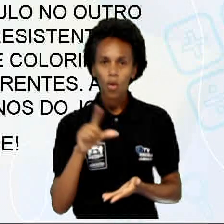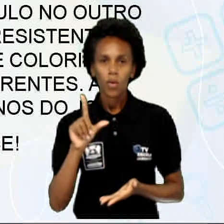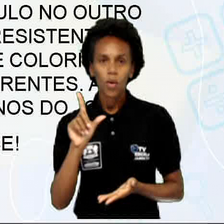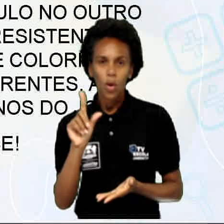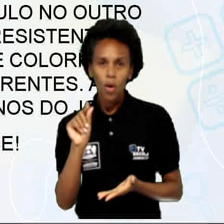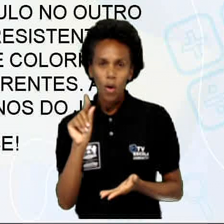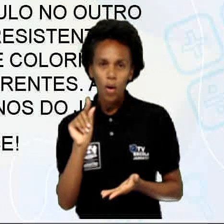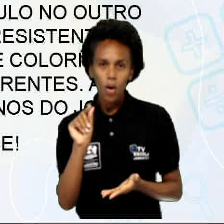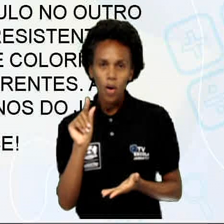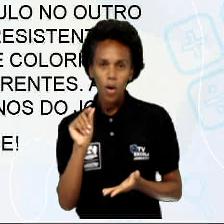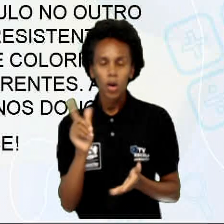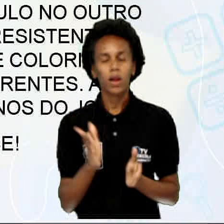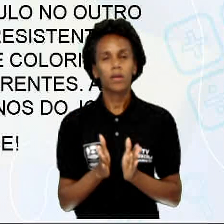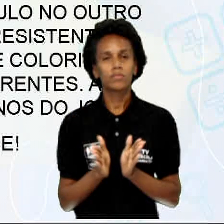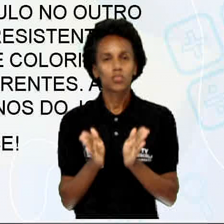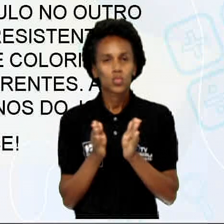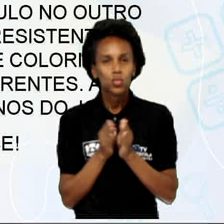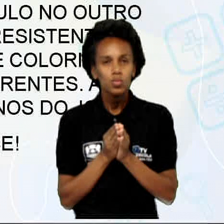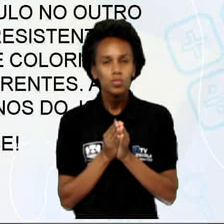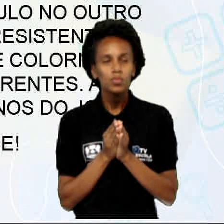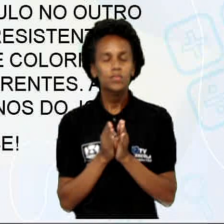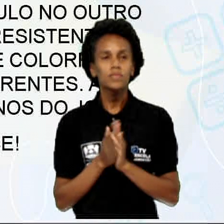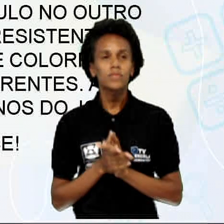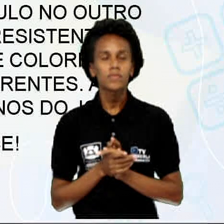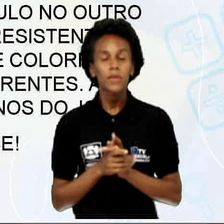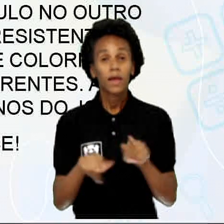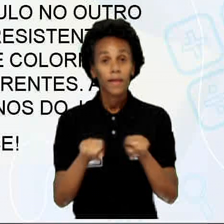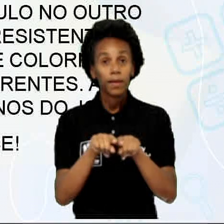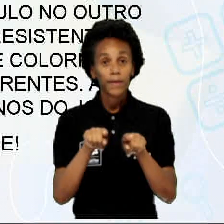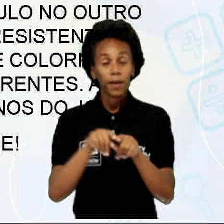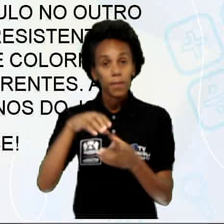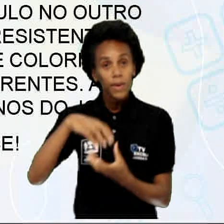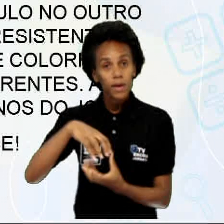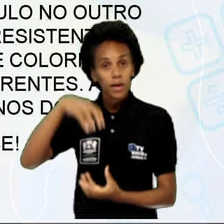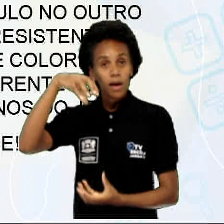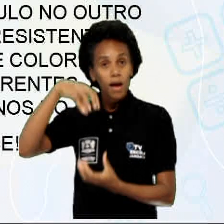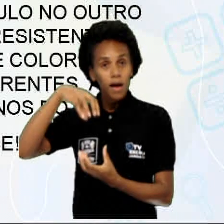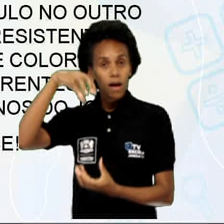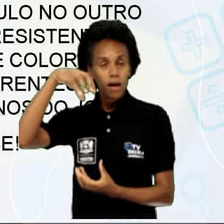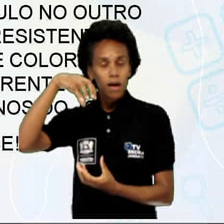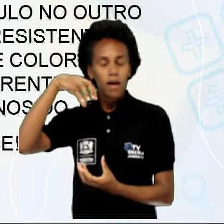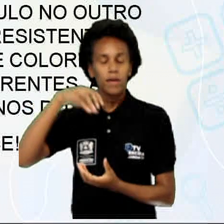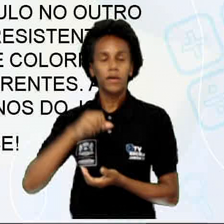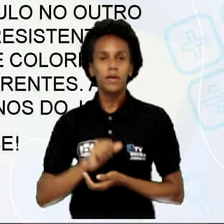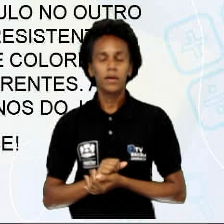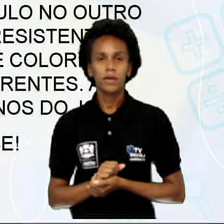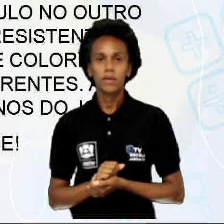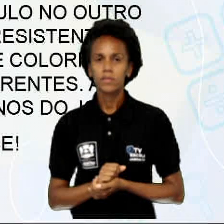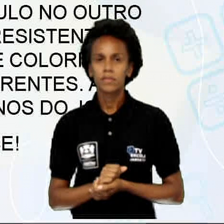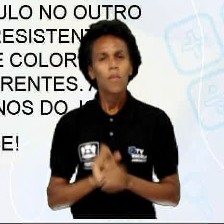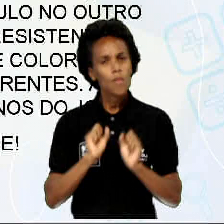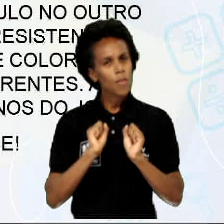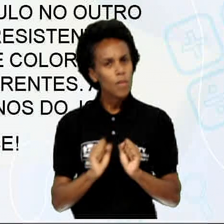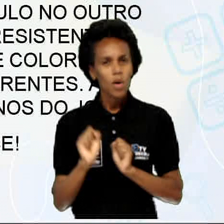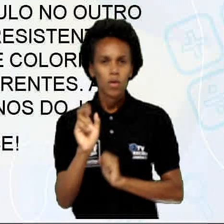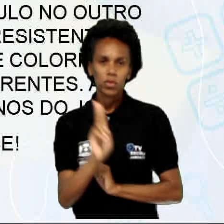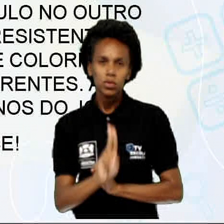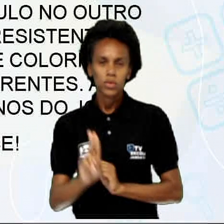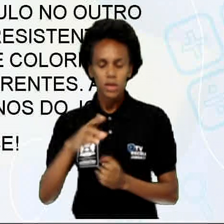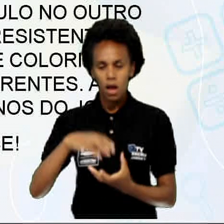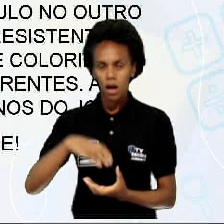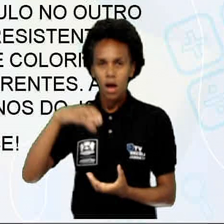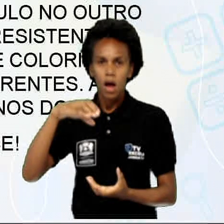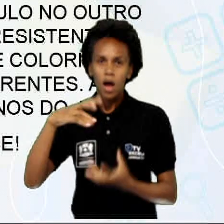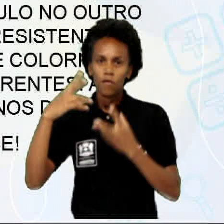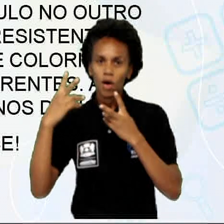firmes, tá certo? E garrafas PETs. Você pode pegar garrafas do mesmo tamanho ou de